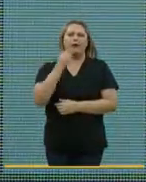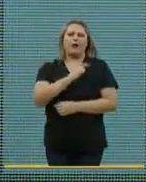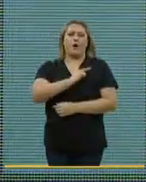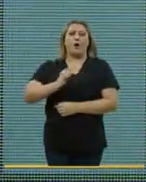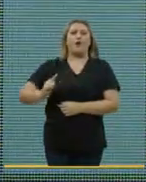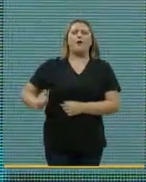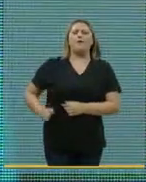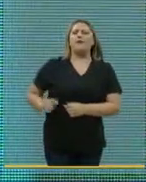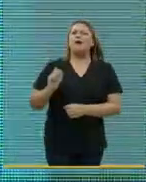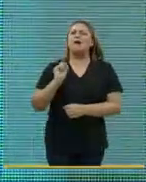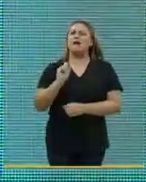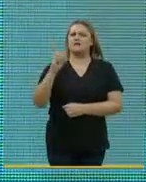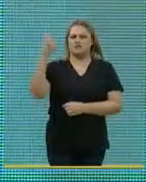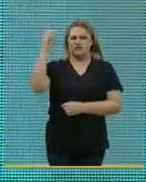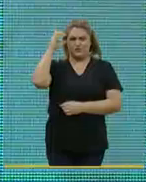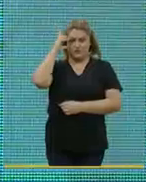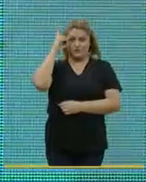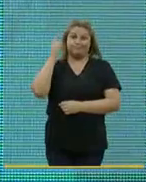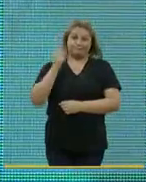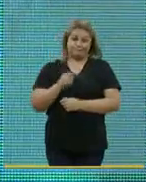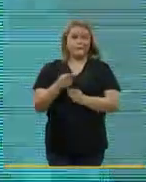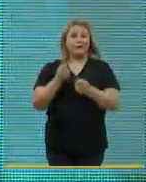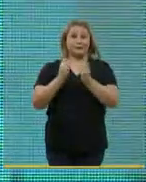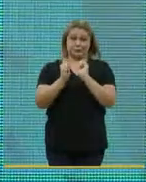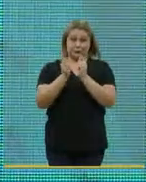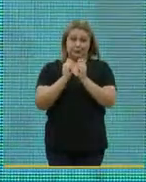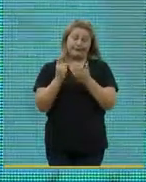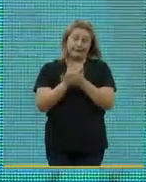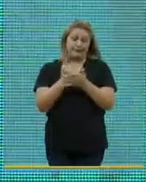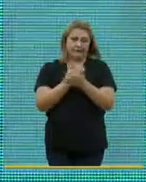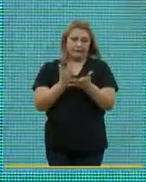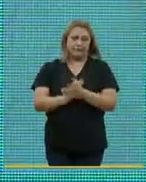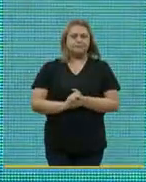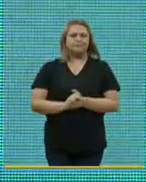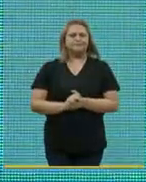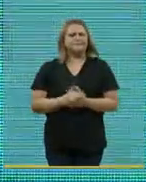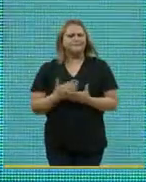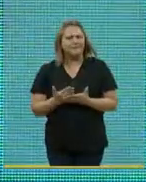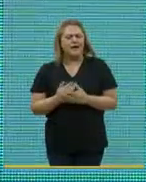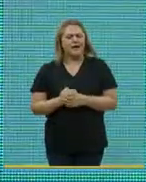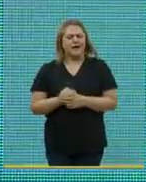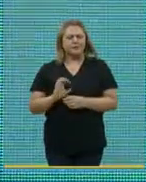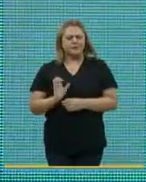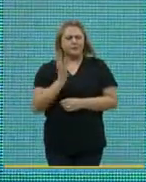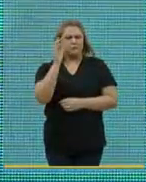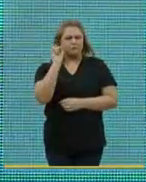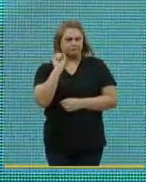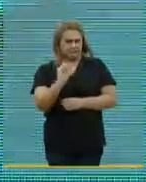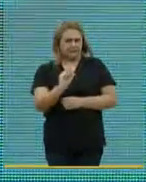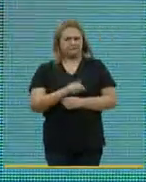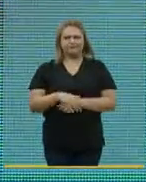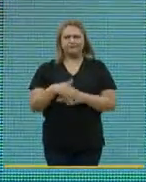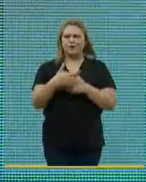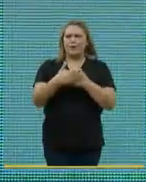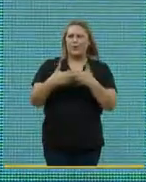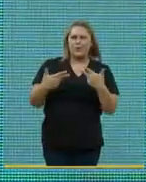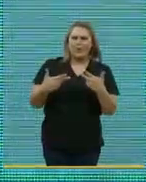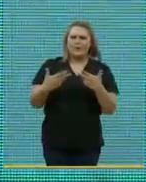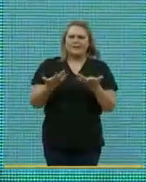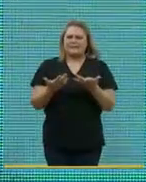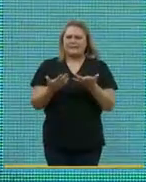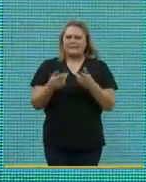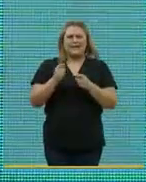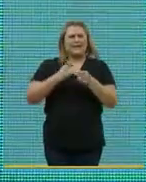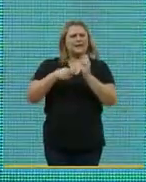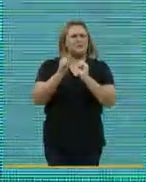dilma neste momento se fez toda uma série de ações que desorganiza a